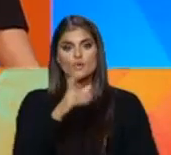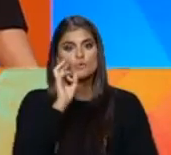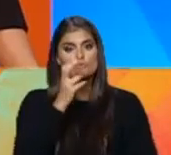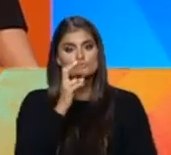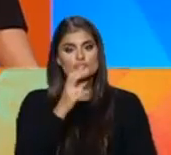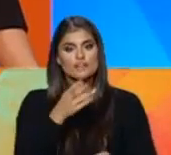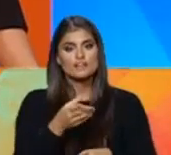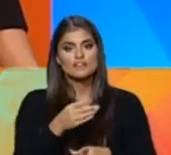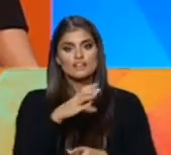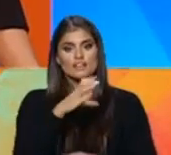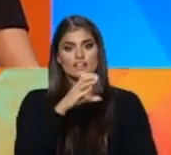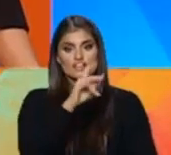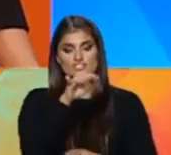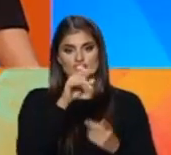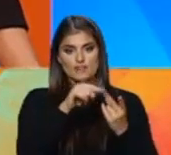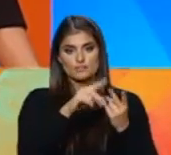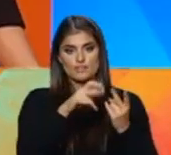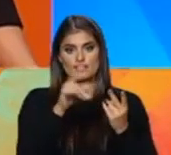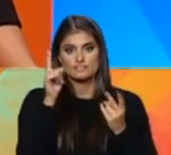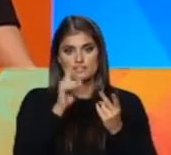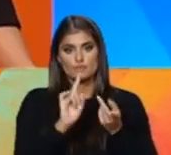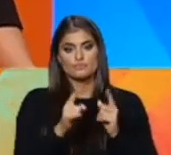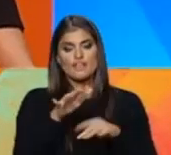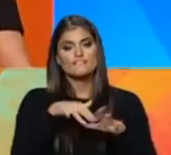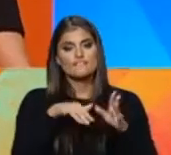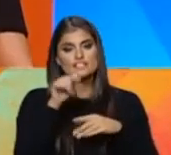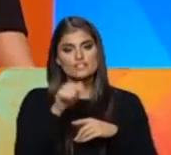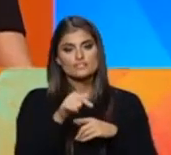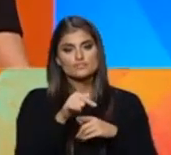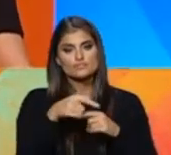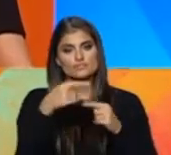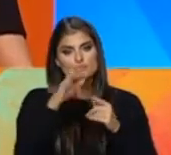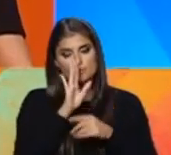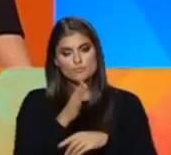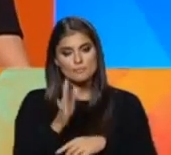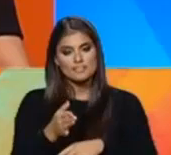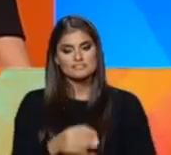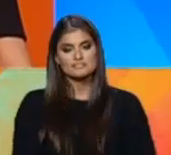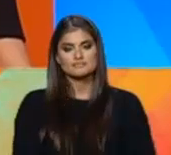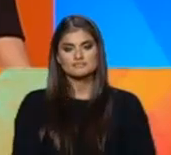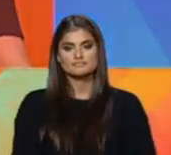Pronto, Cristiano Silva e André Vieira, o que fazem estes moços no seu dia a dia?